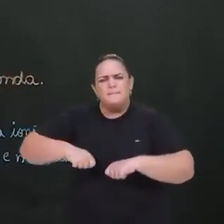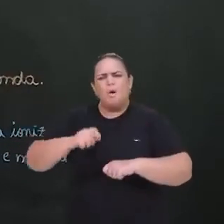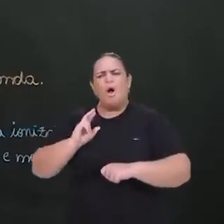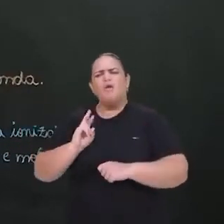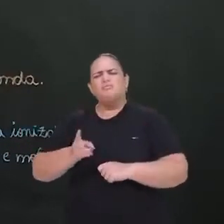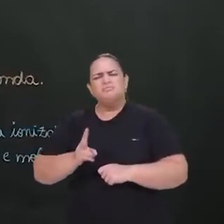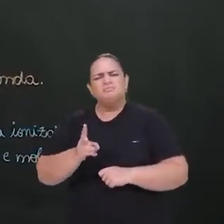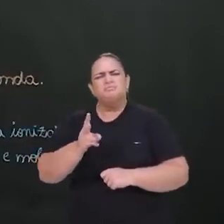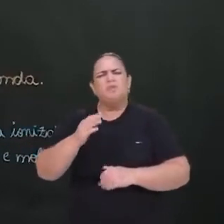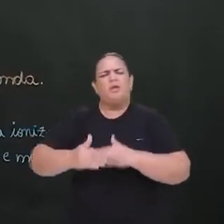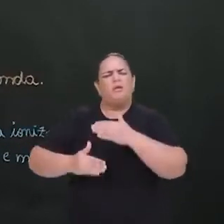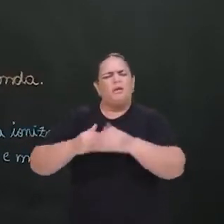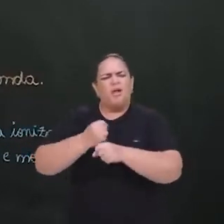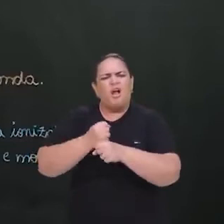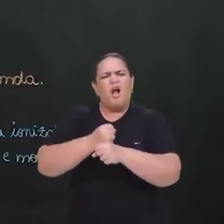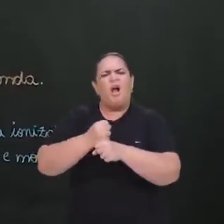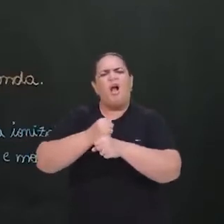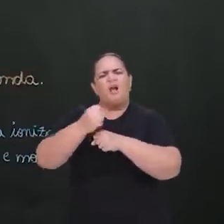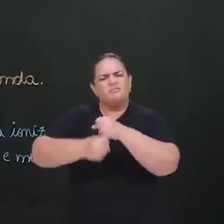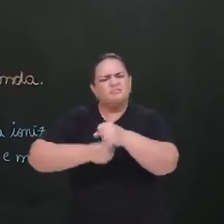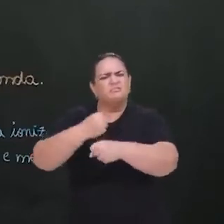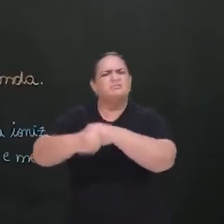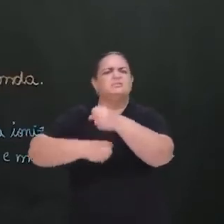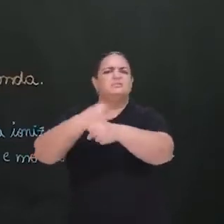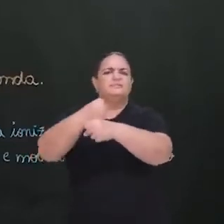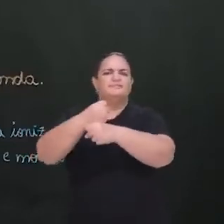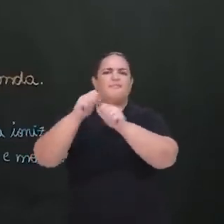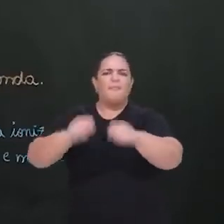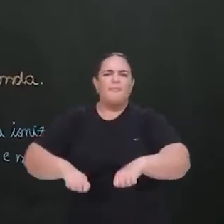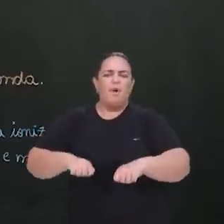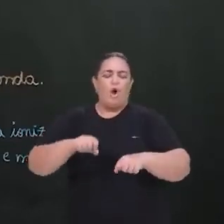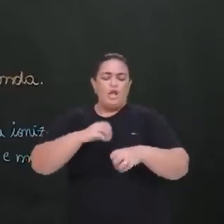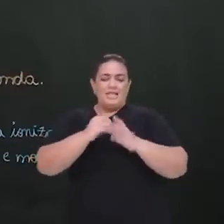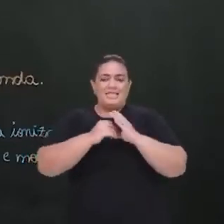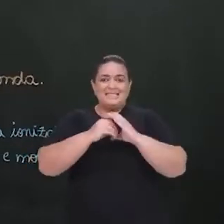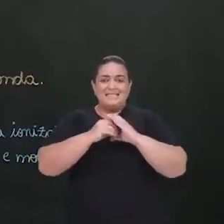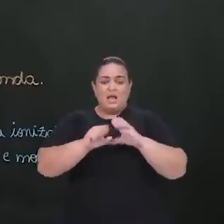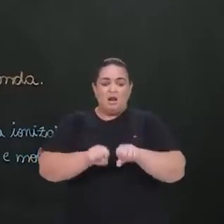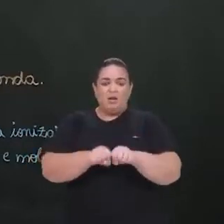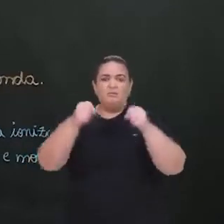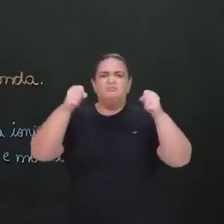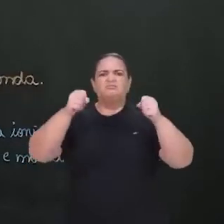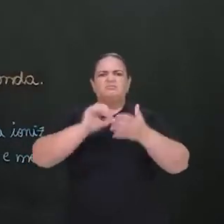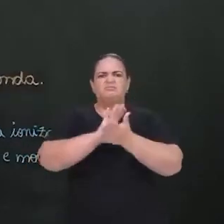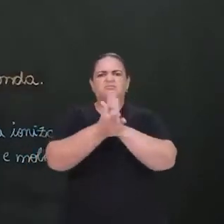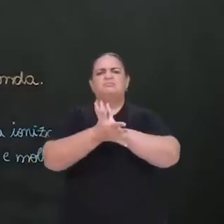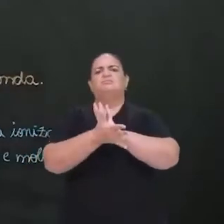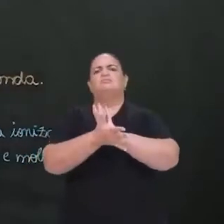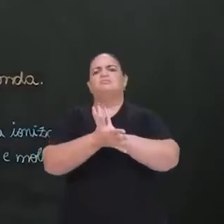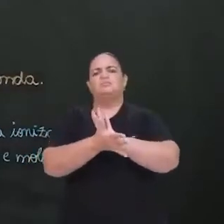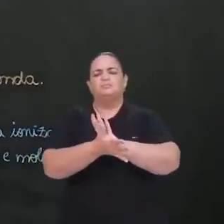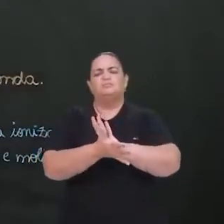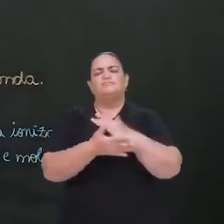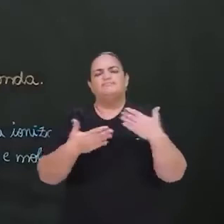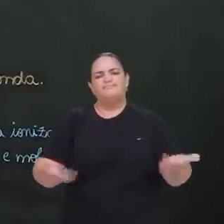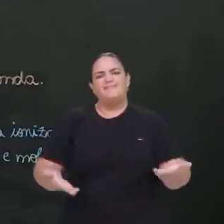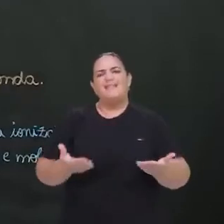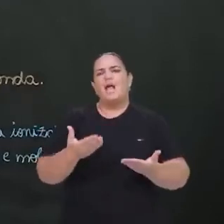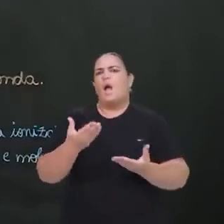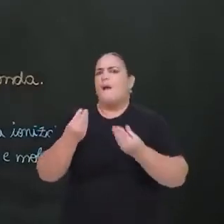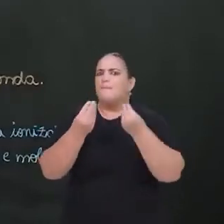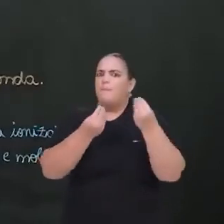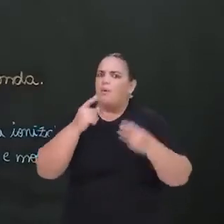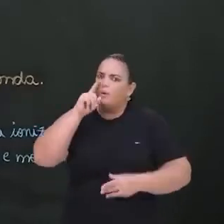fato lesionar tecidos e romper, por exemplo, com as células. Por isso, ela é muito, muito